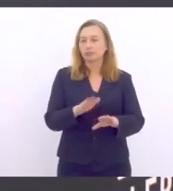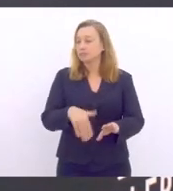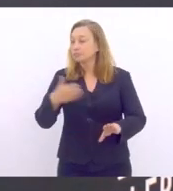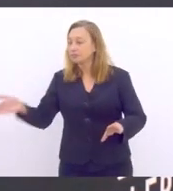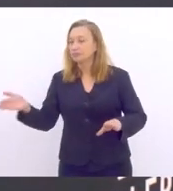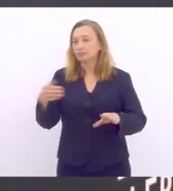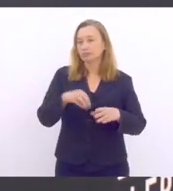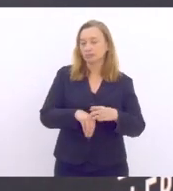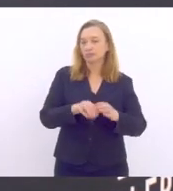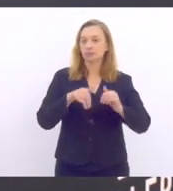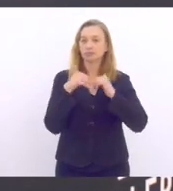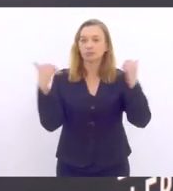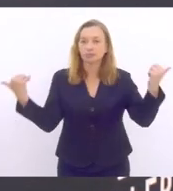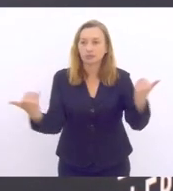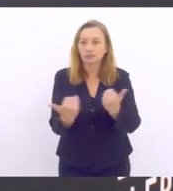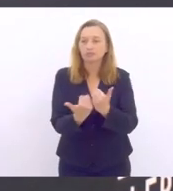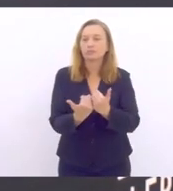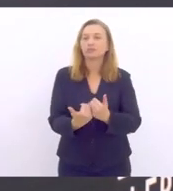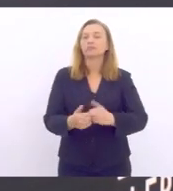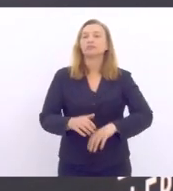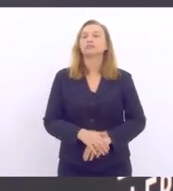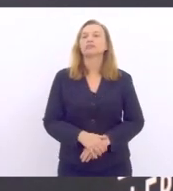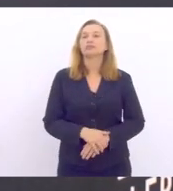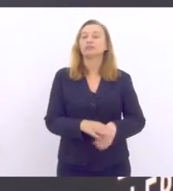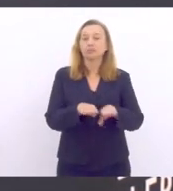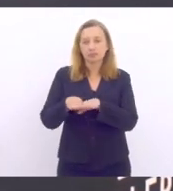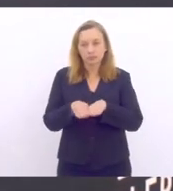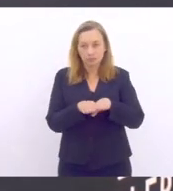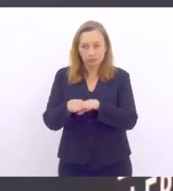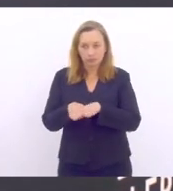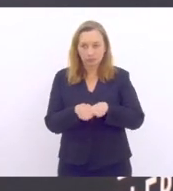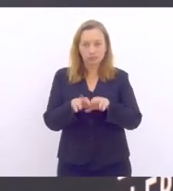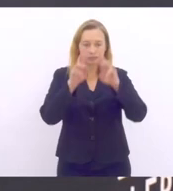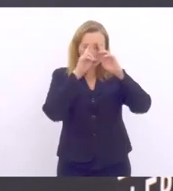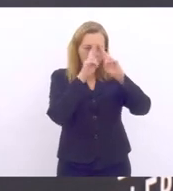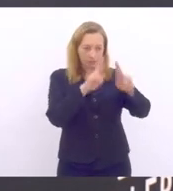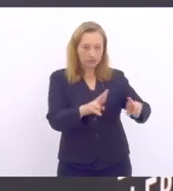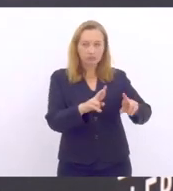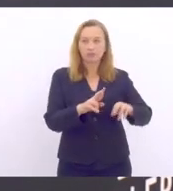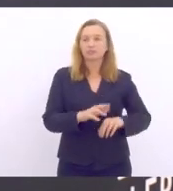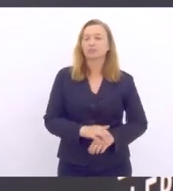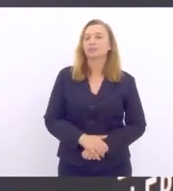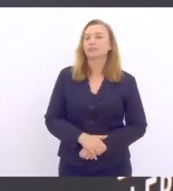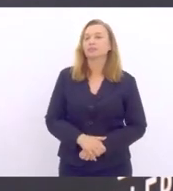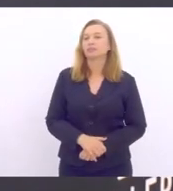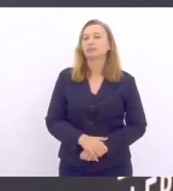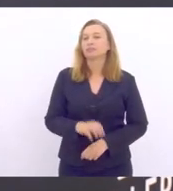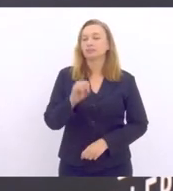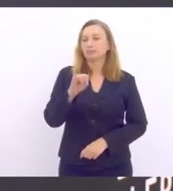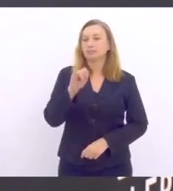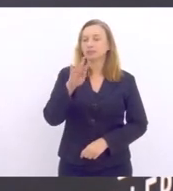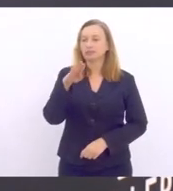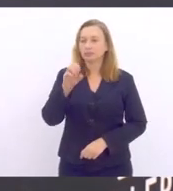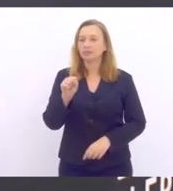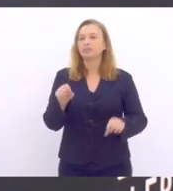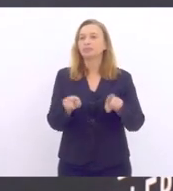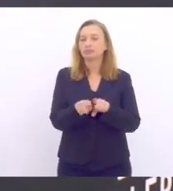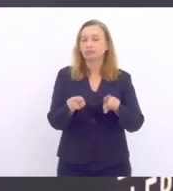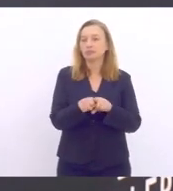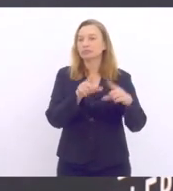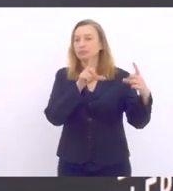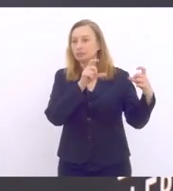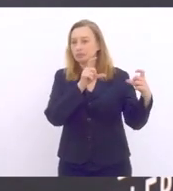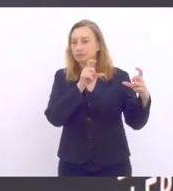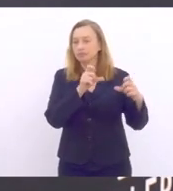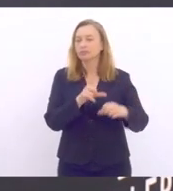campo, né, respeito à igualdade, tem símbolos e fotos,